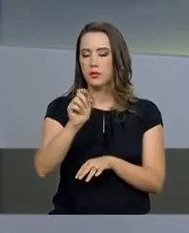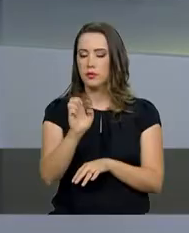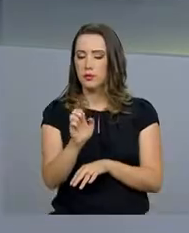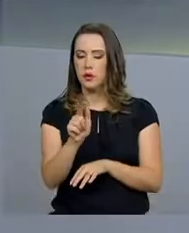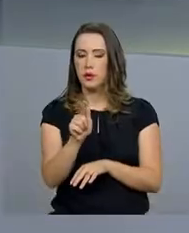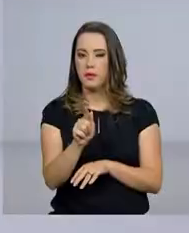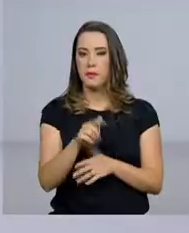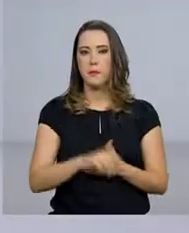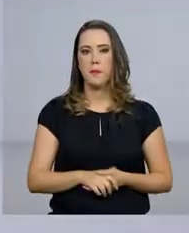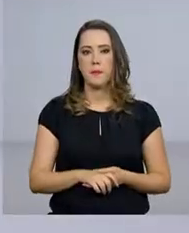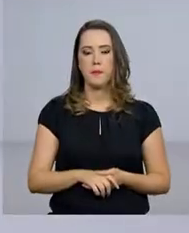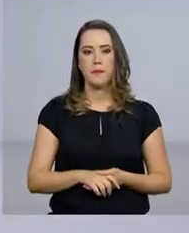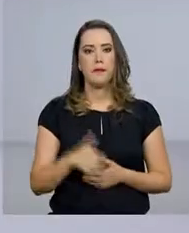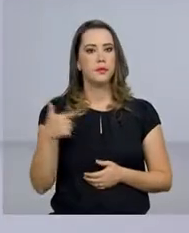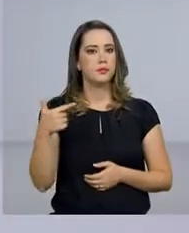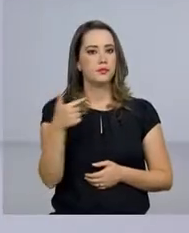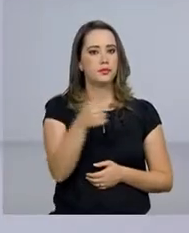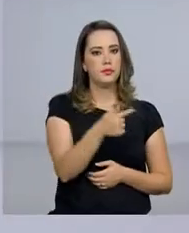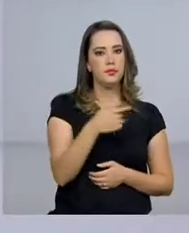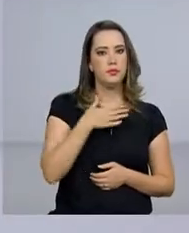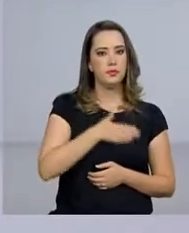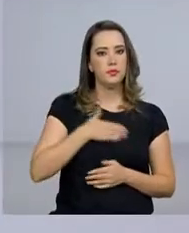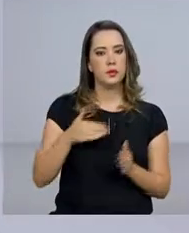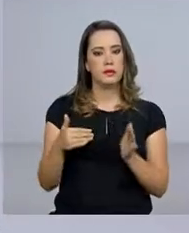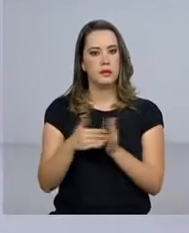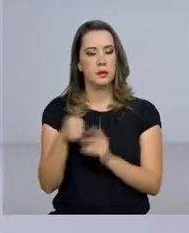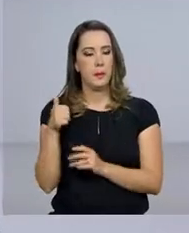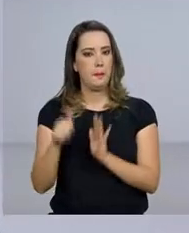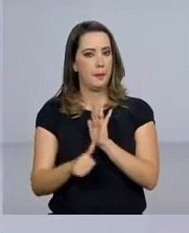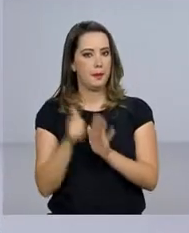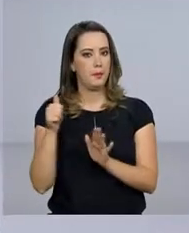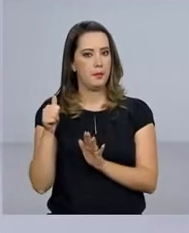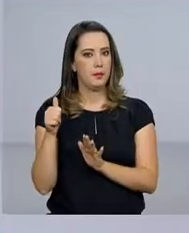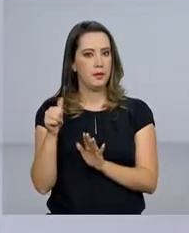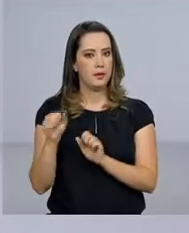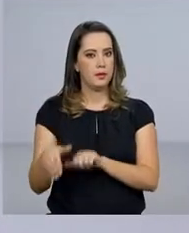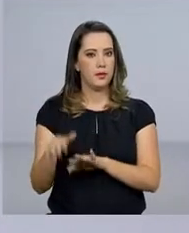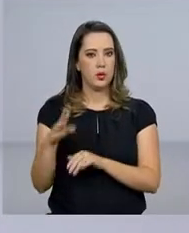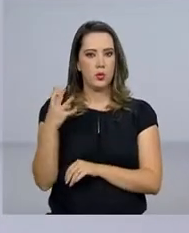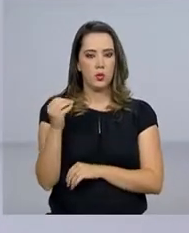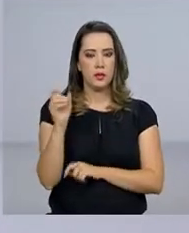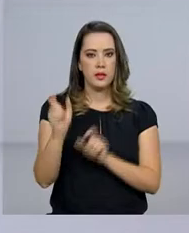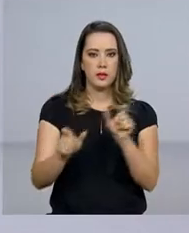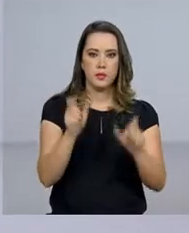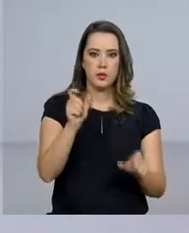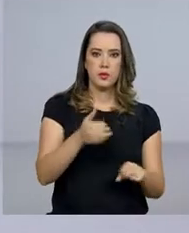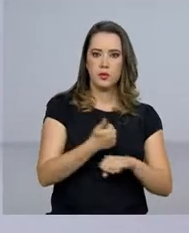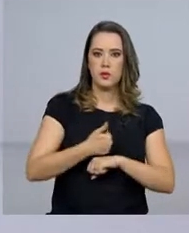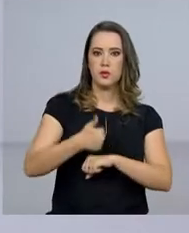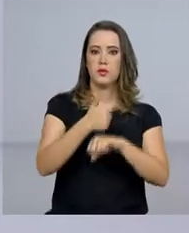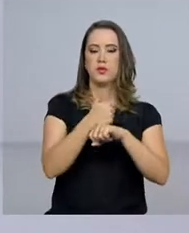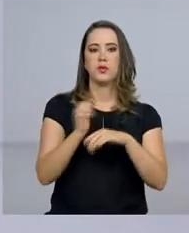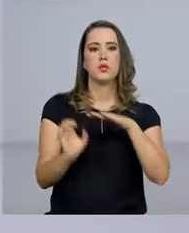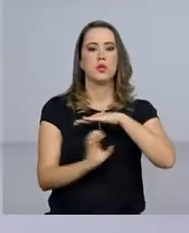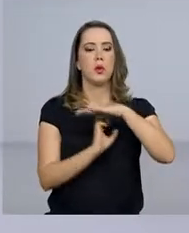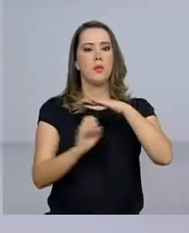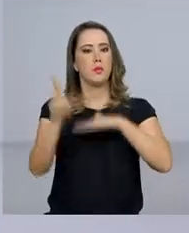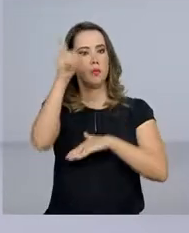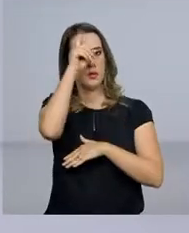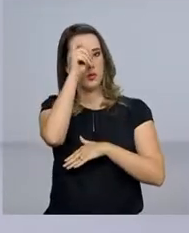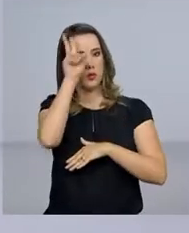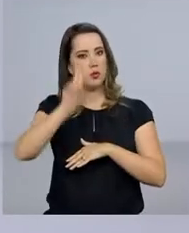CNPq. De 27 de agosto a 1º de setembro, cerca de 40 profissionais da rede EPSER de